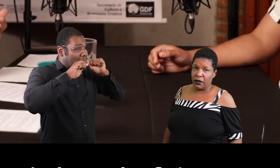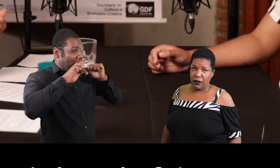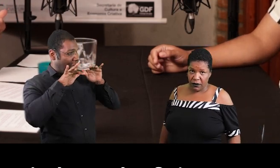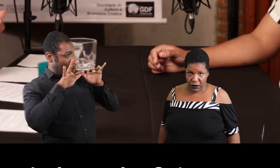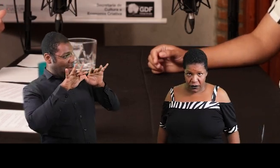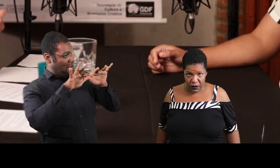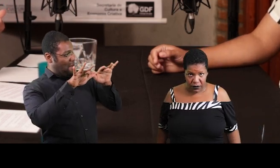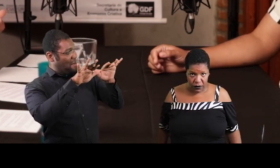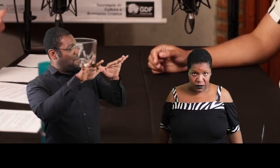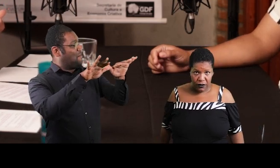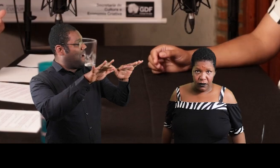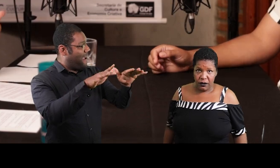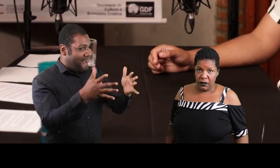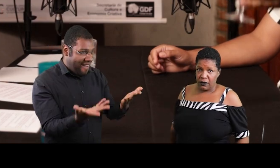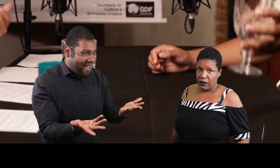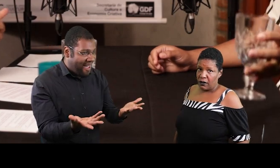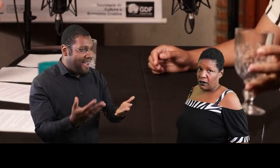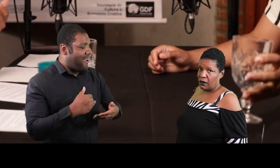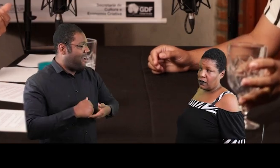na sua...